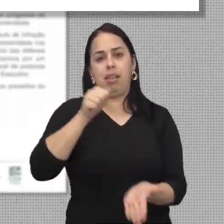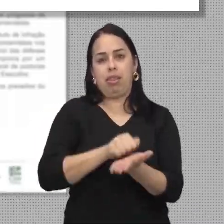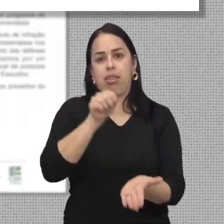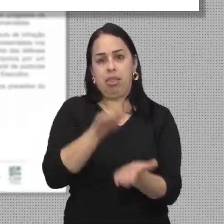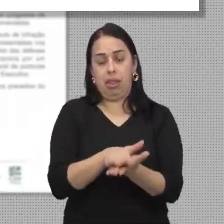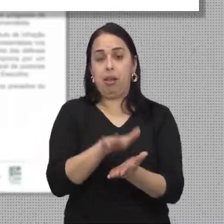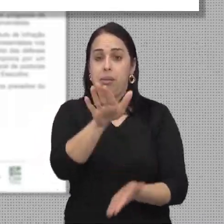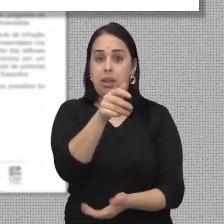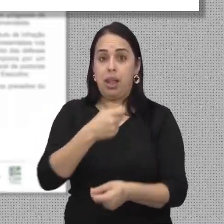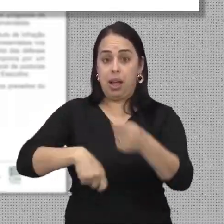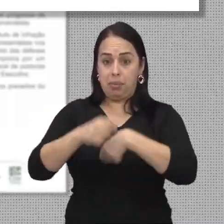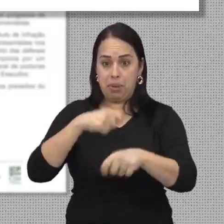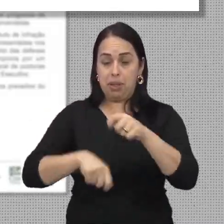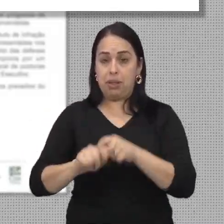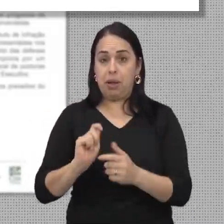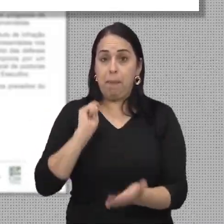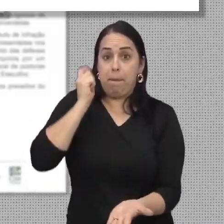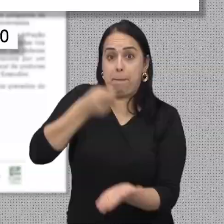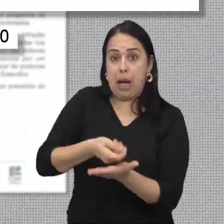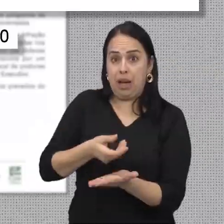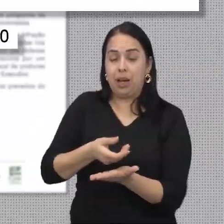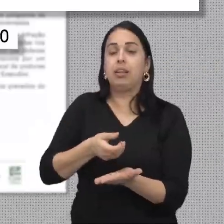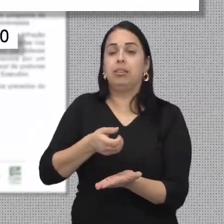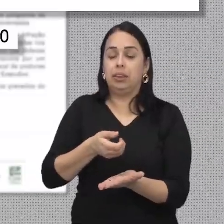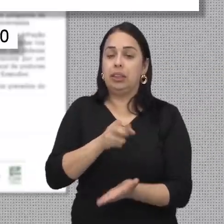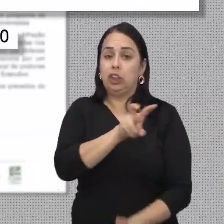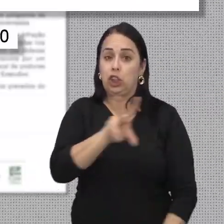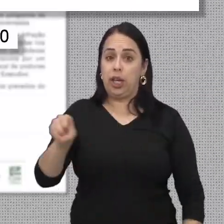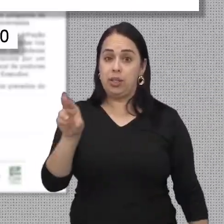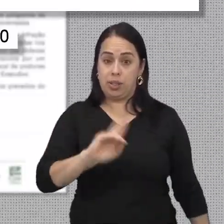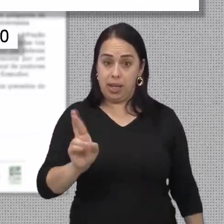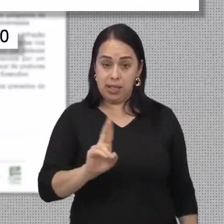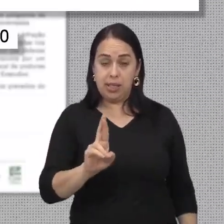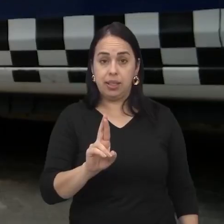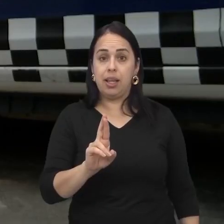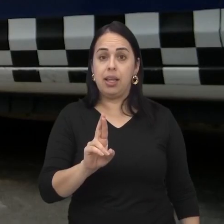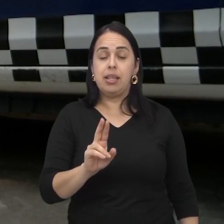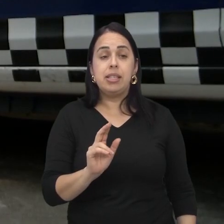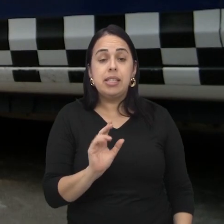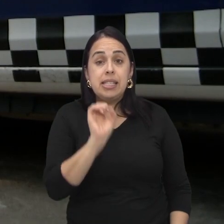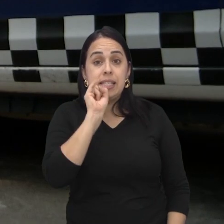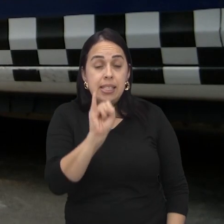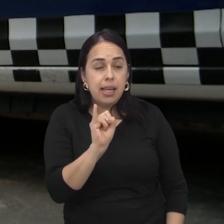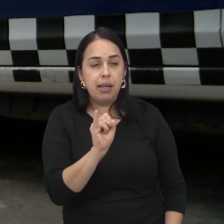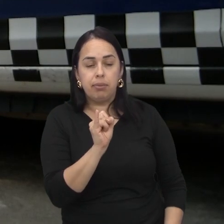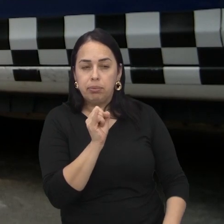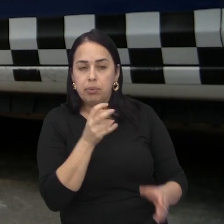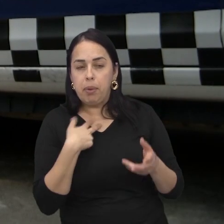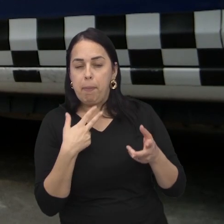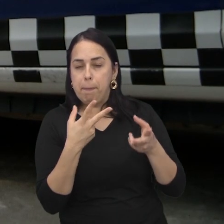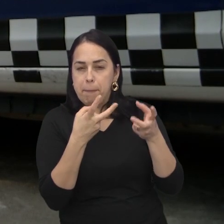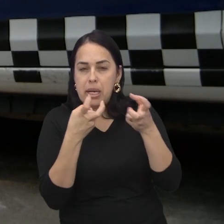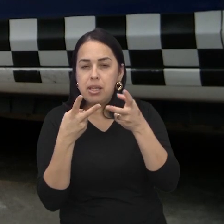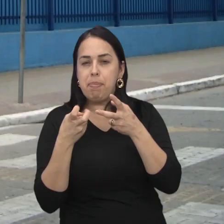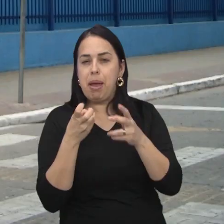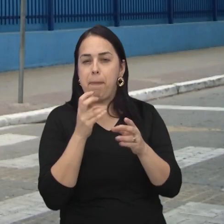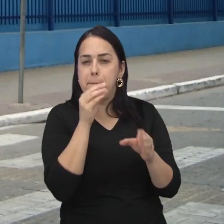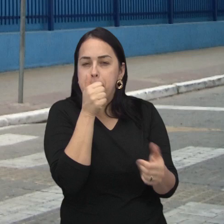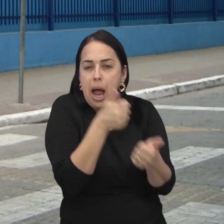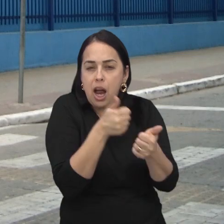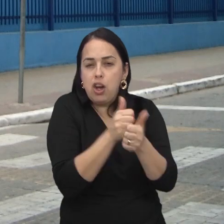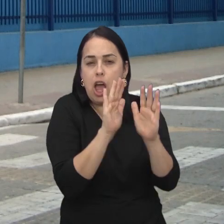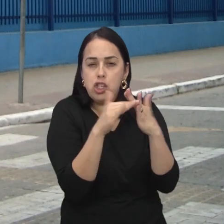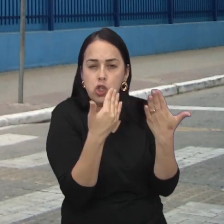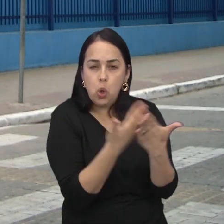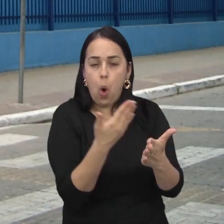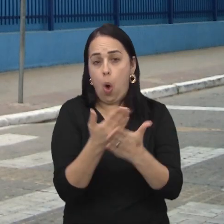considerado infração administrativa. A multa prevista é de R$ 500. Caso a infração seja cometida em locais como